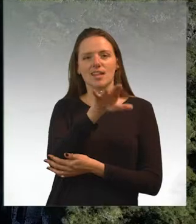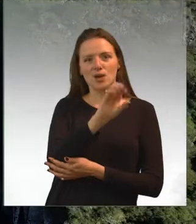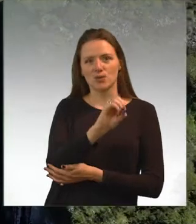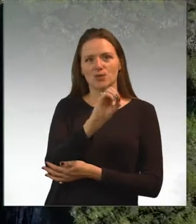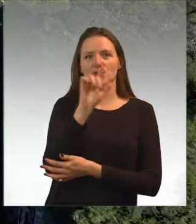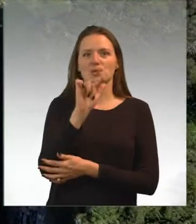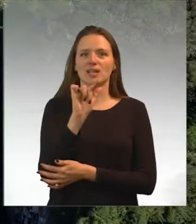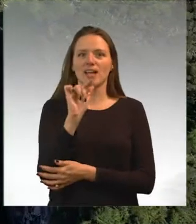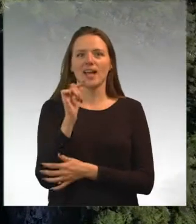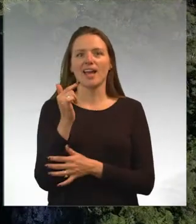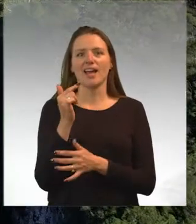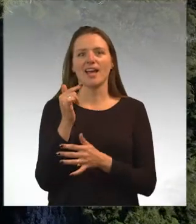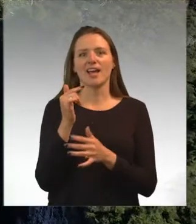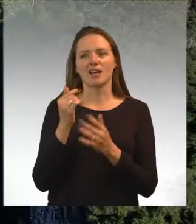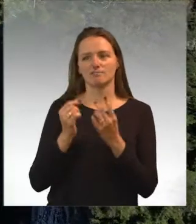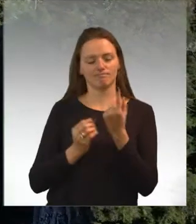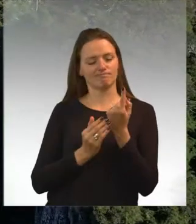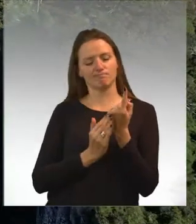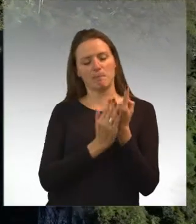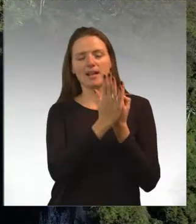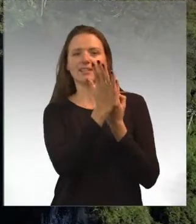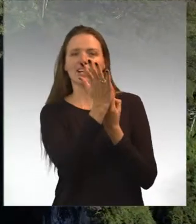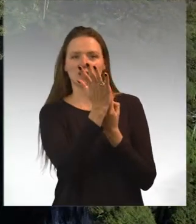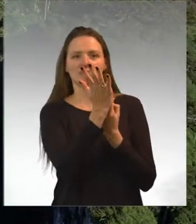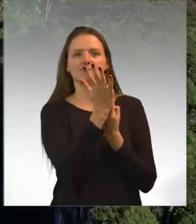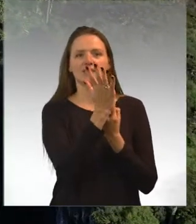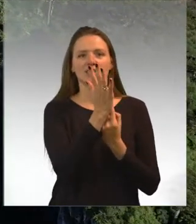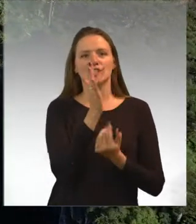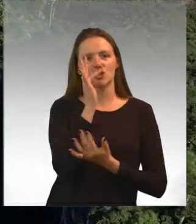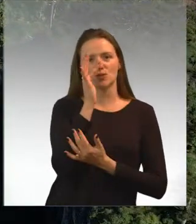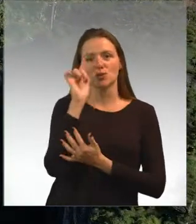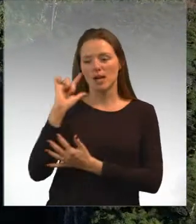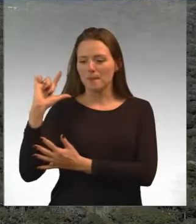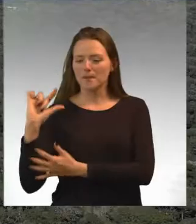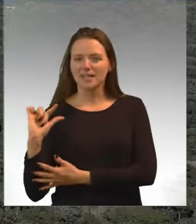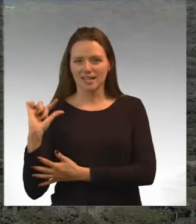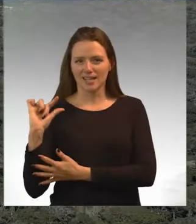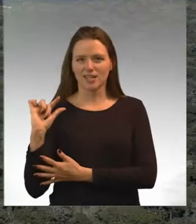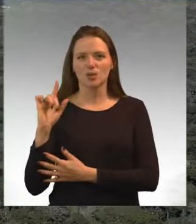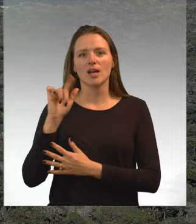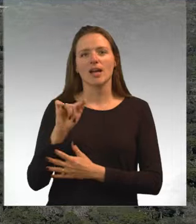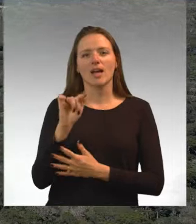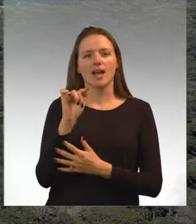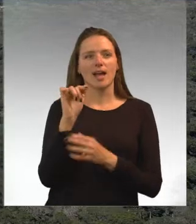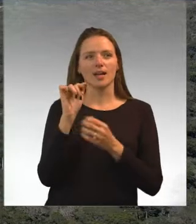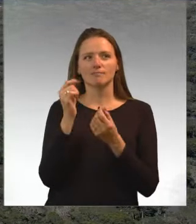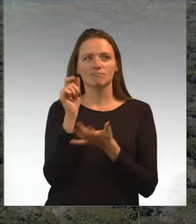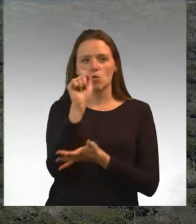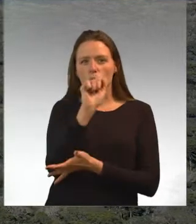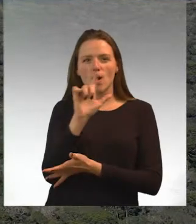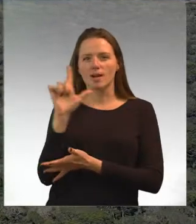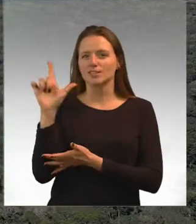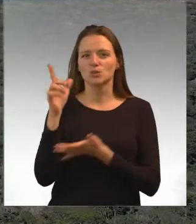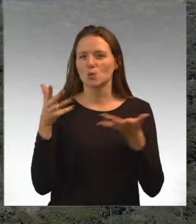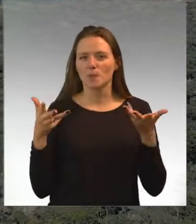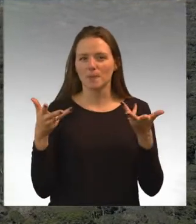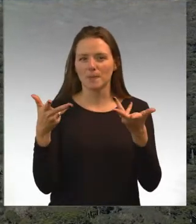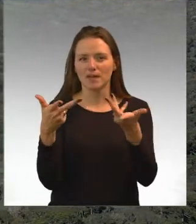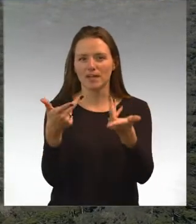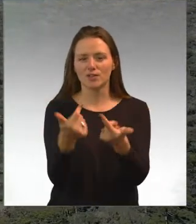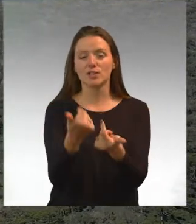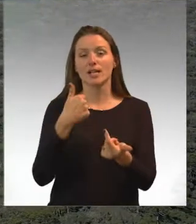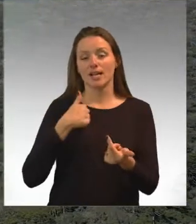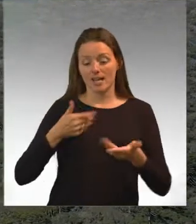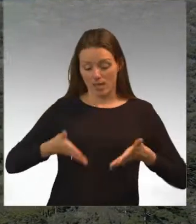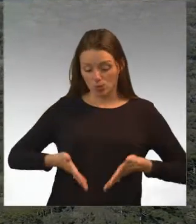um pendão assim. A esporinha é menorzinha. Ele é de um azul deslumbrante. Eu